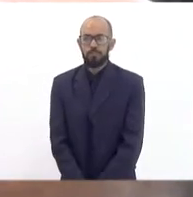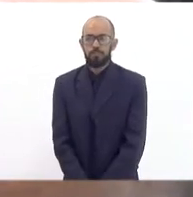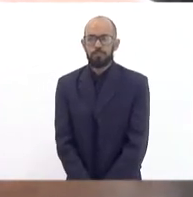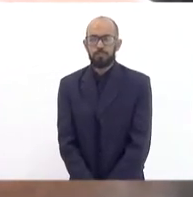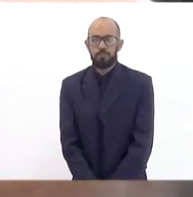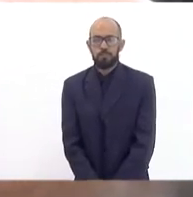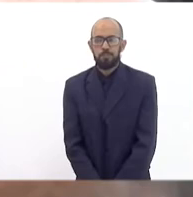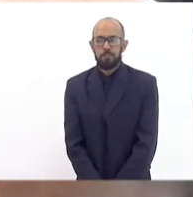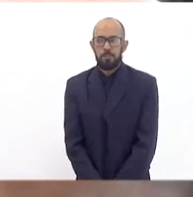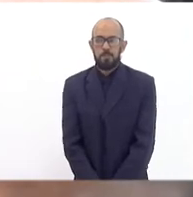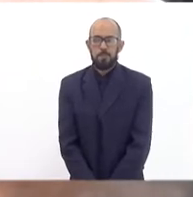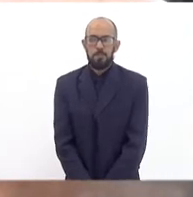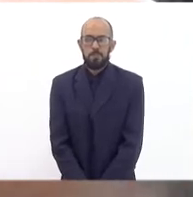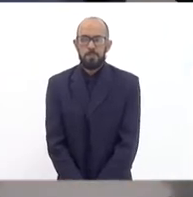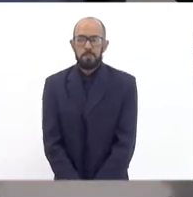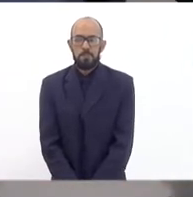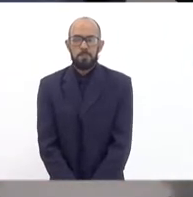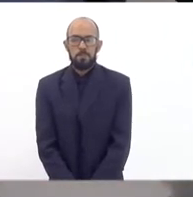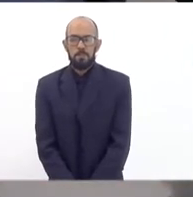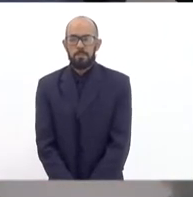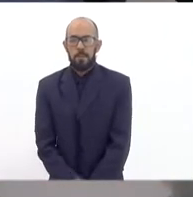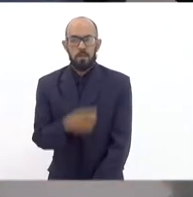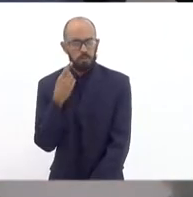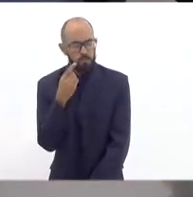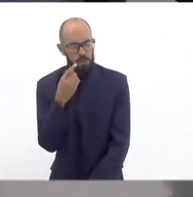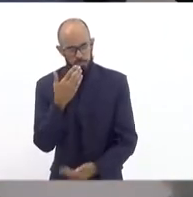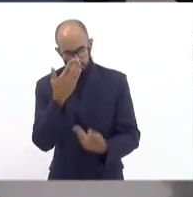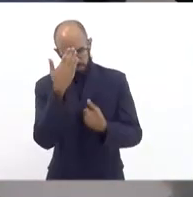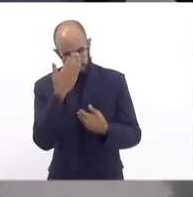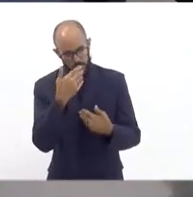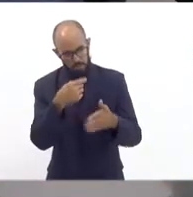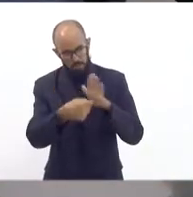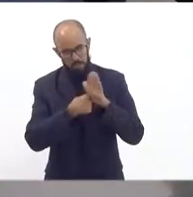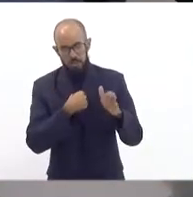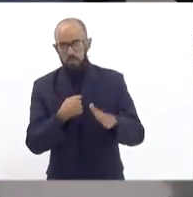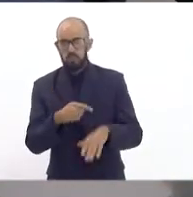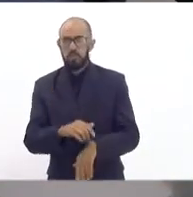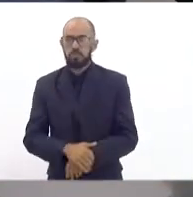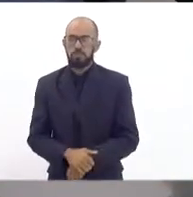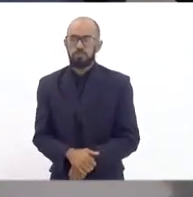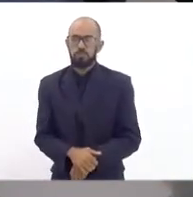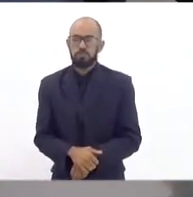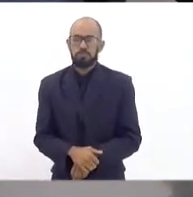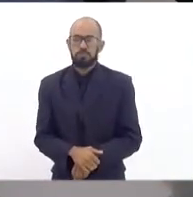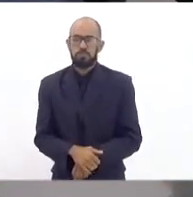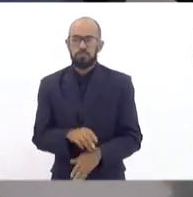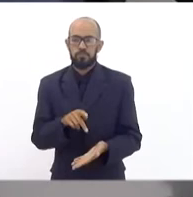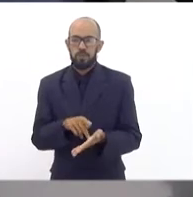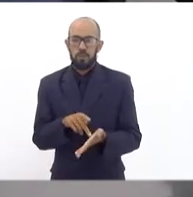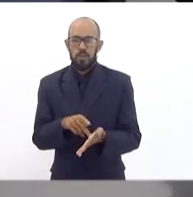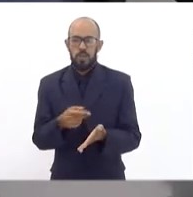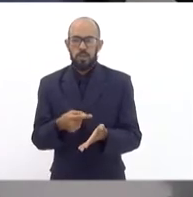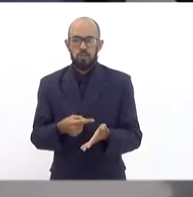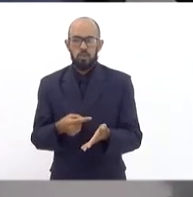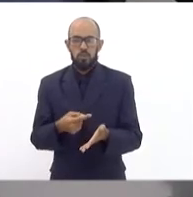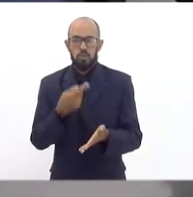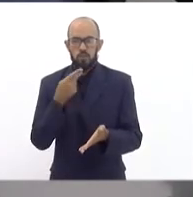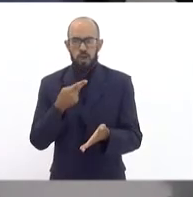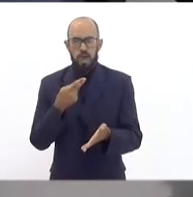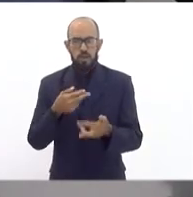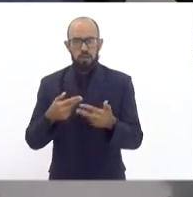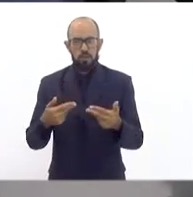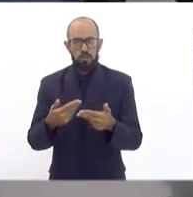Pode responder. Deputado, muito obrigado pela pergunta. Na verdade, eu vou dar um passo atrás. Que